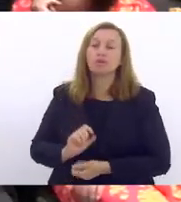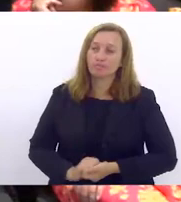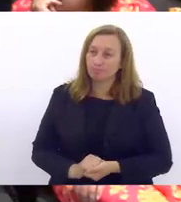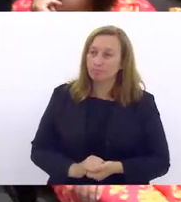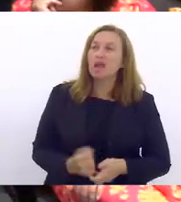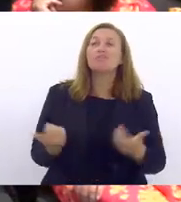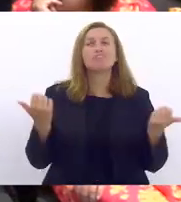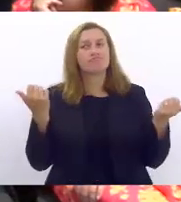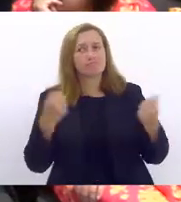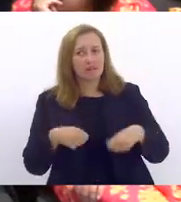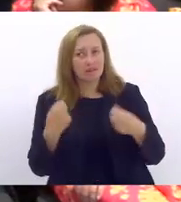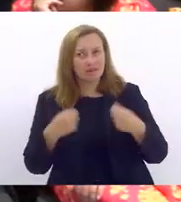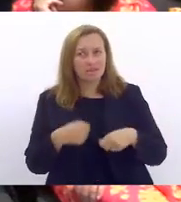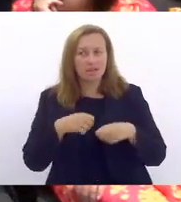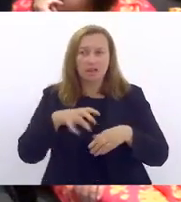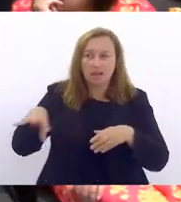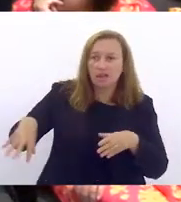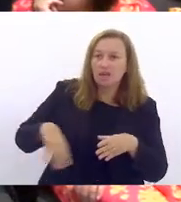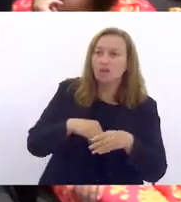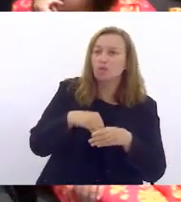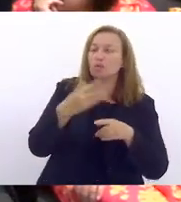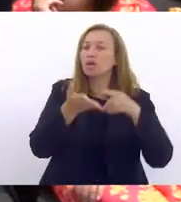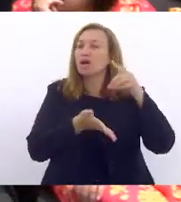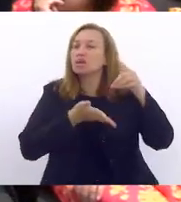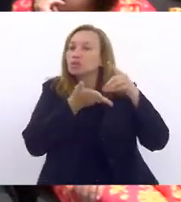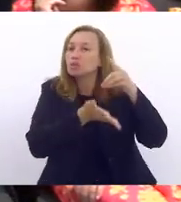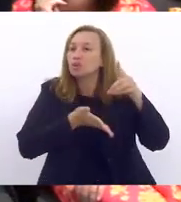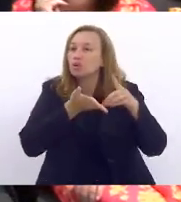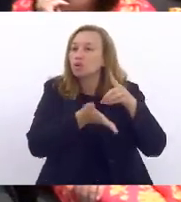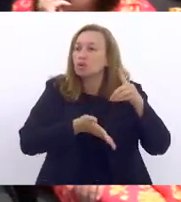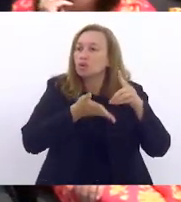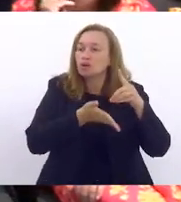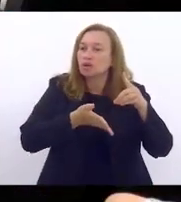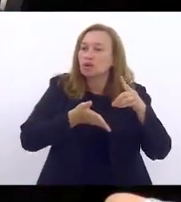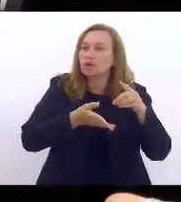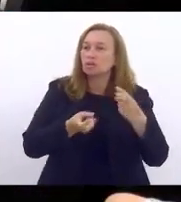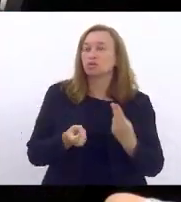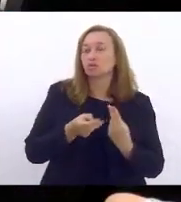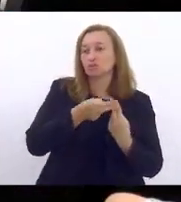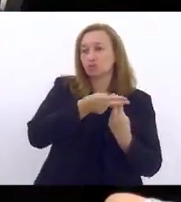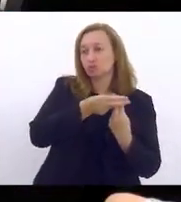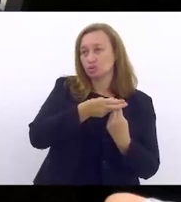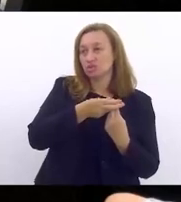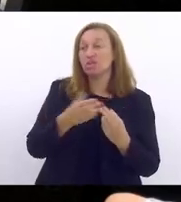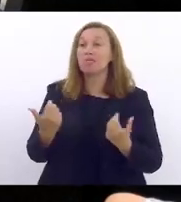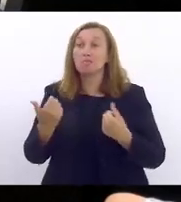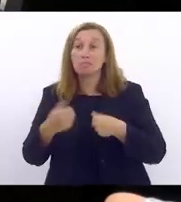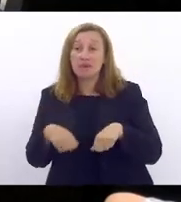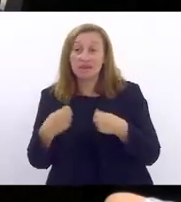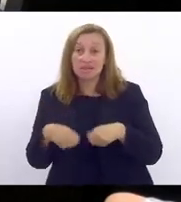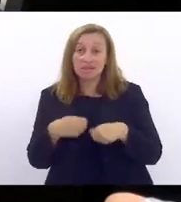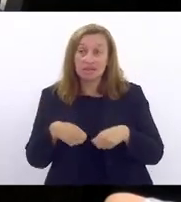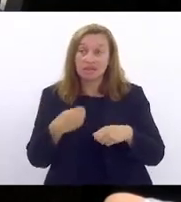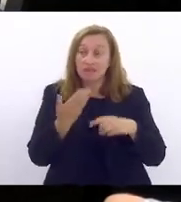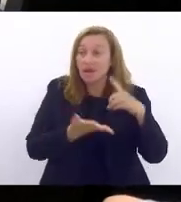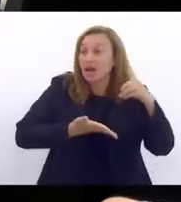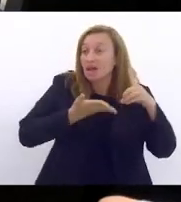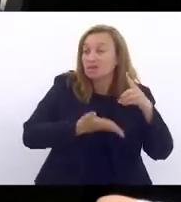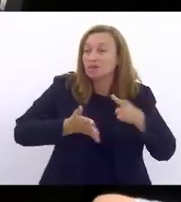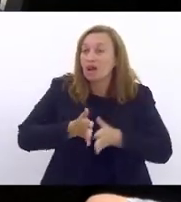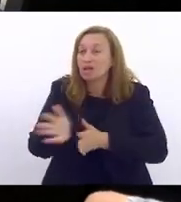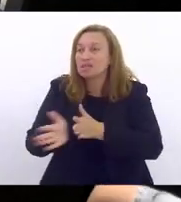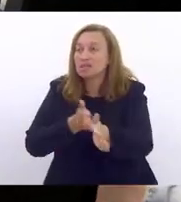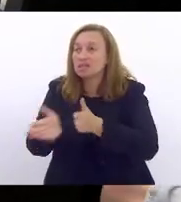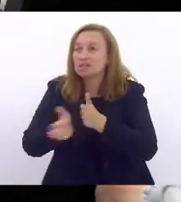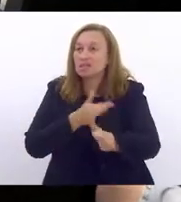gente precisava era inserir a doula no SUS. A gente precisa tornar a doula acessível a